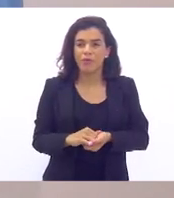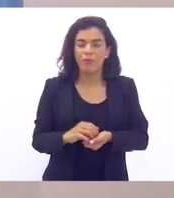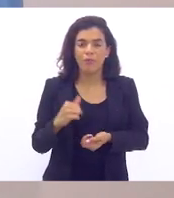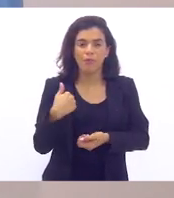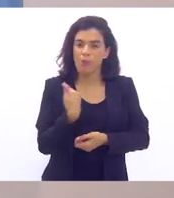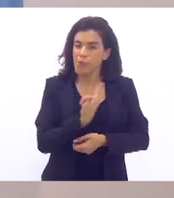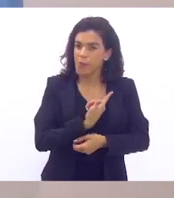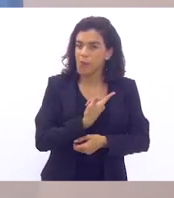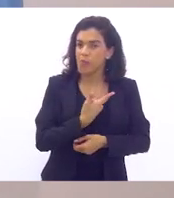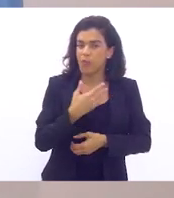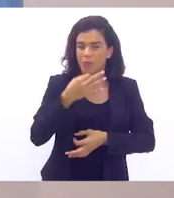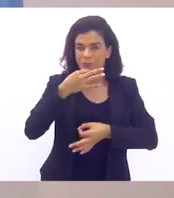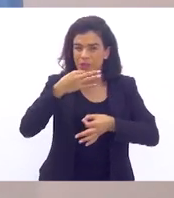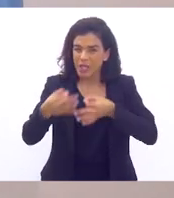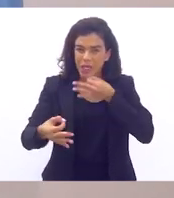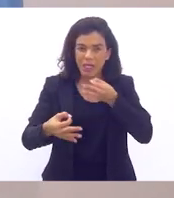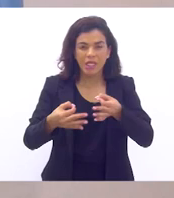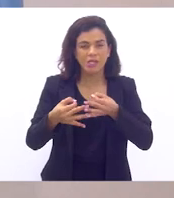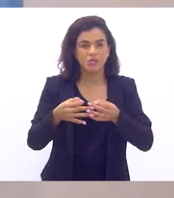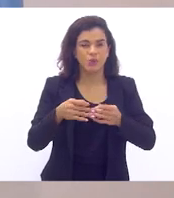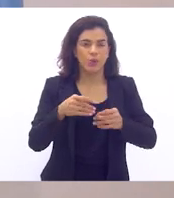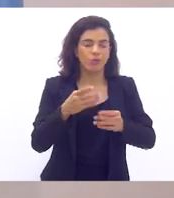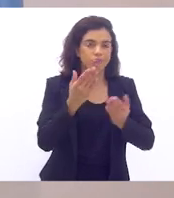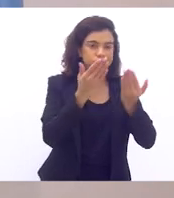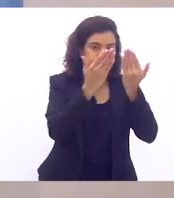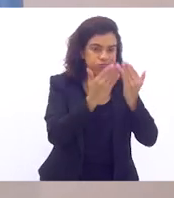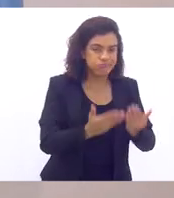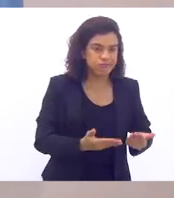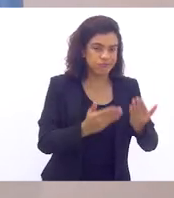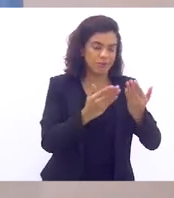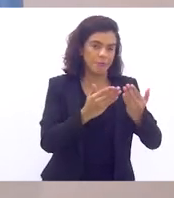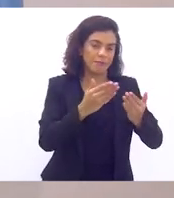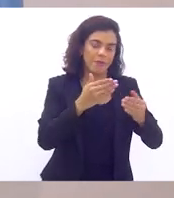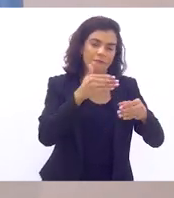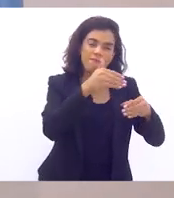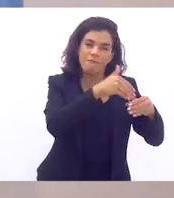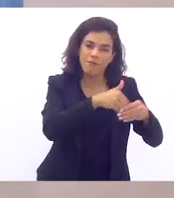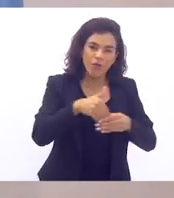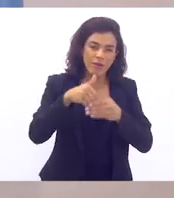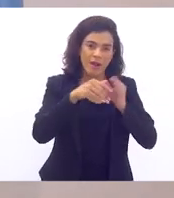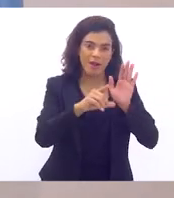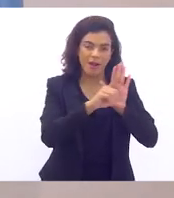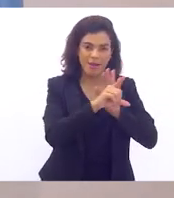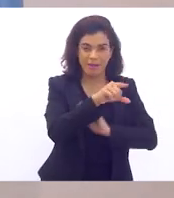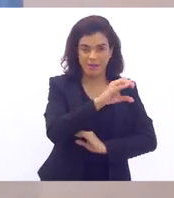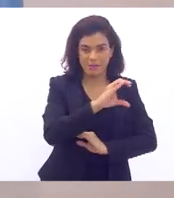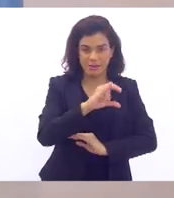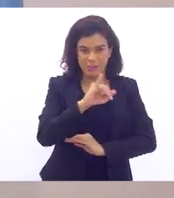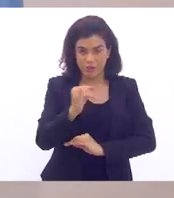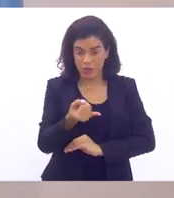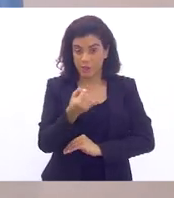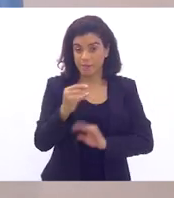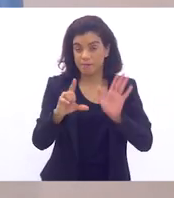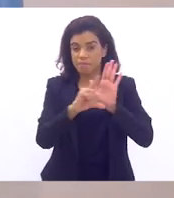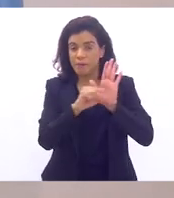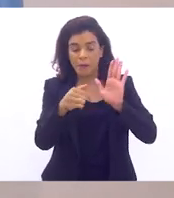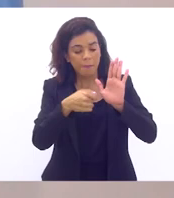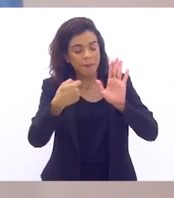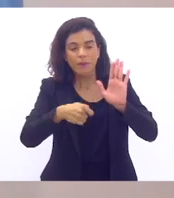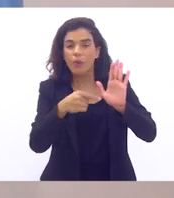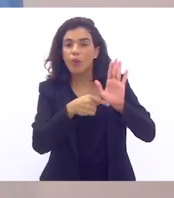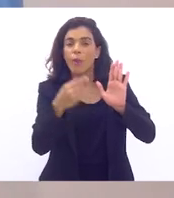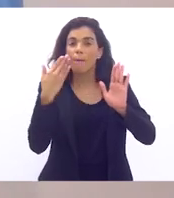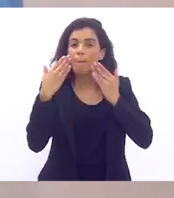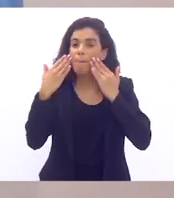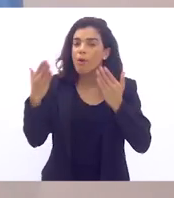críticos né ccj de parte Vamos partir do pressuposto que toda lei ela precisa apontar a